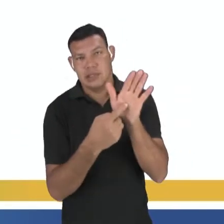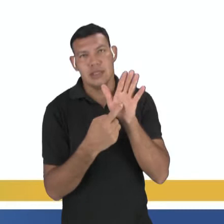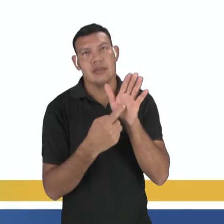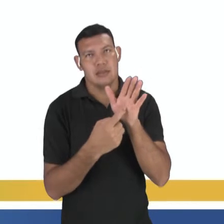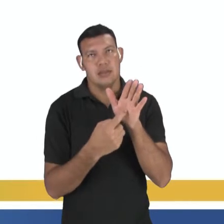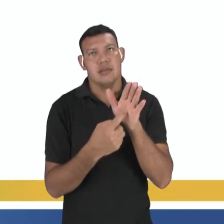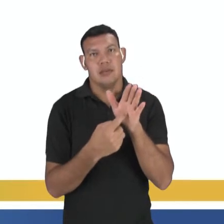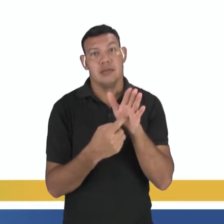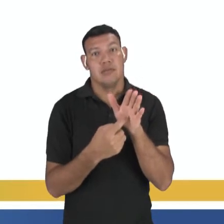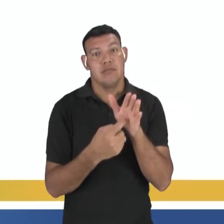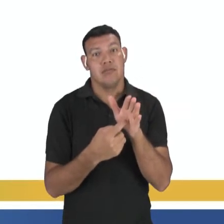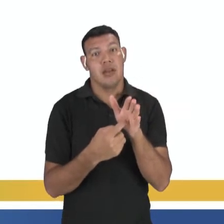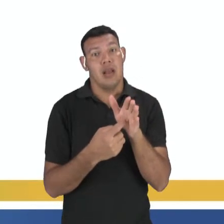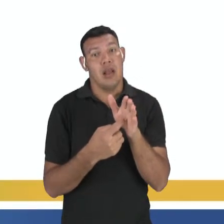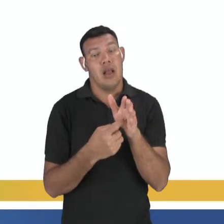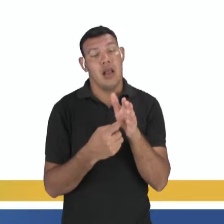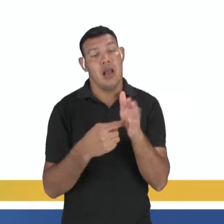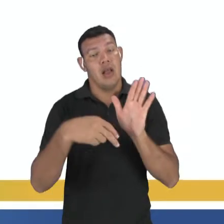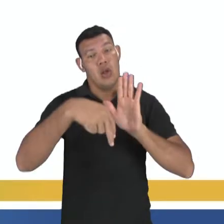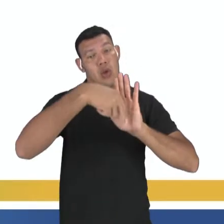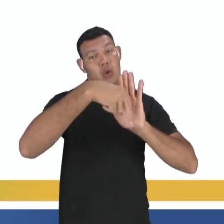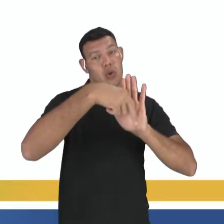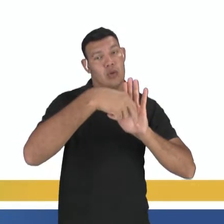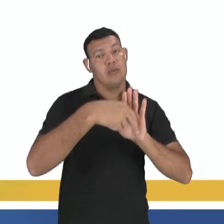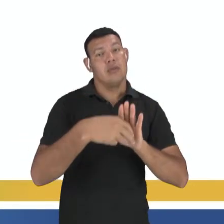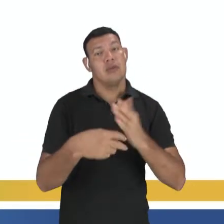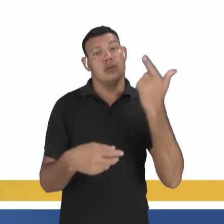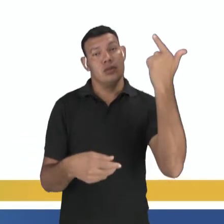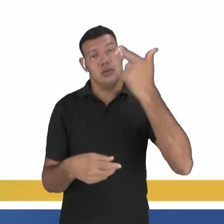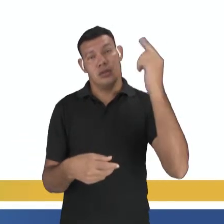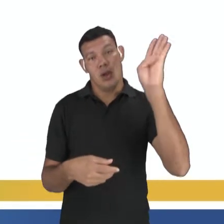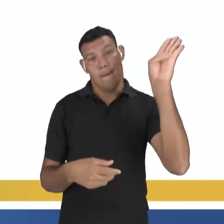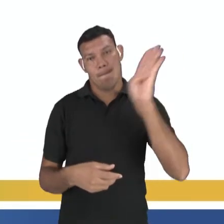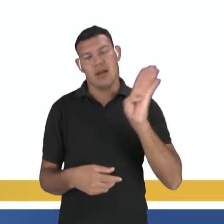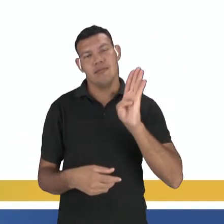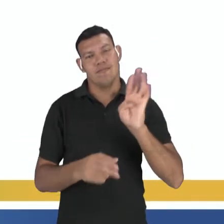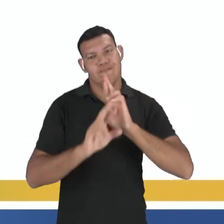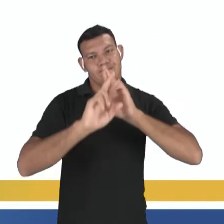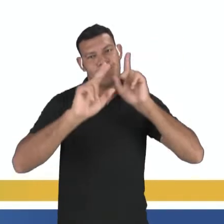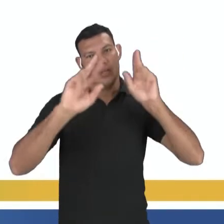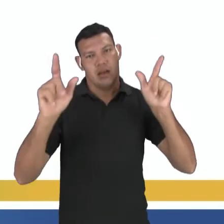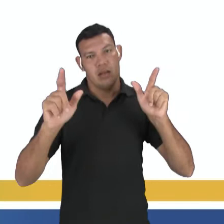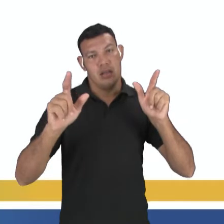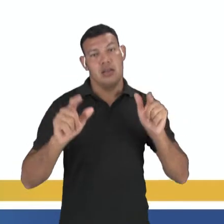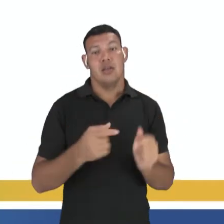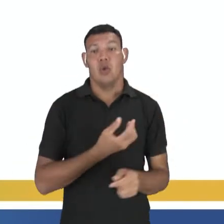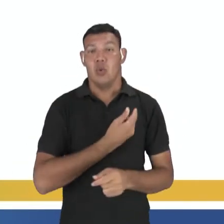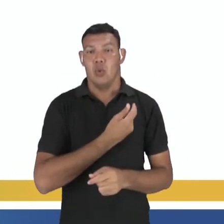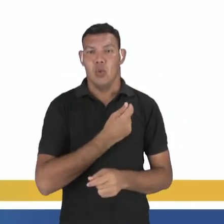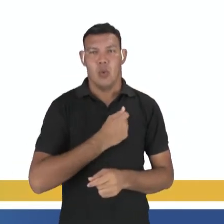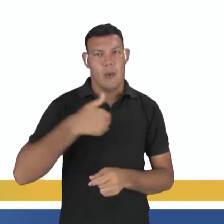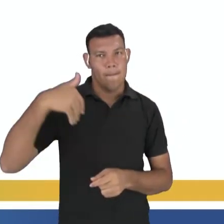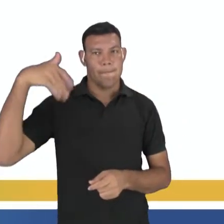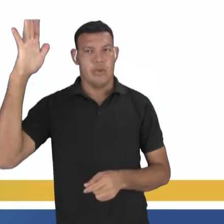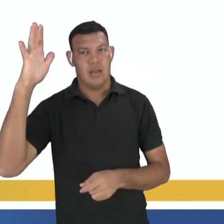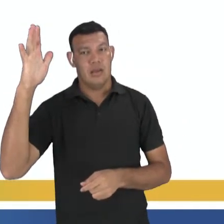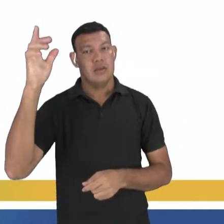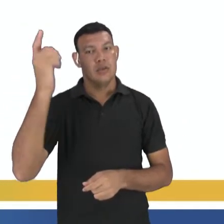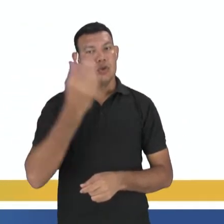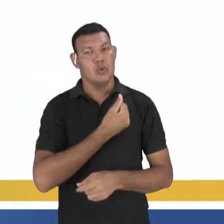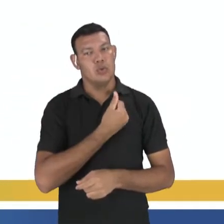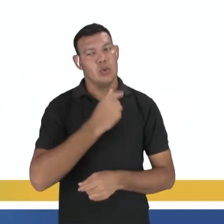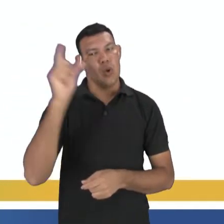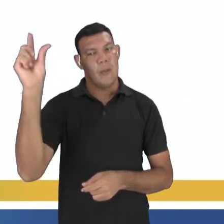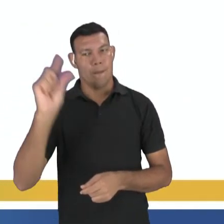a nota do segundo bimestre. Por quê? Porque a discrepância entre a maior e a menor nota observada